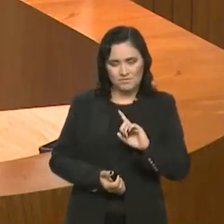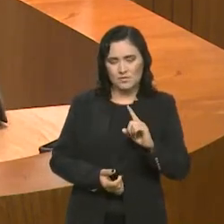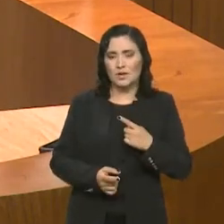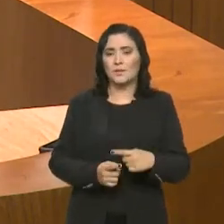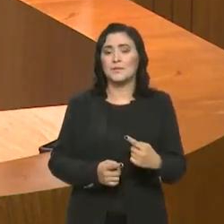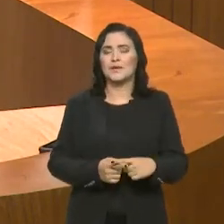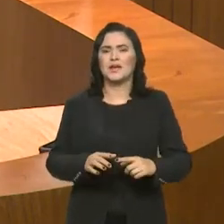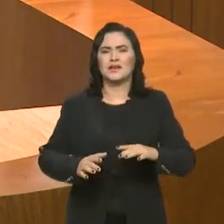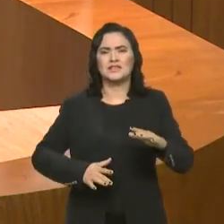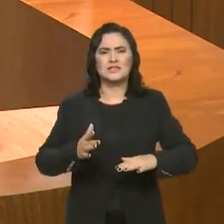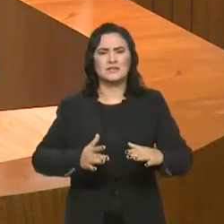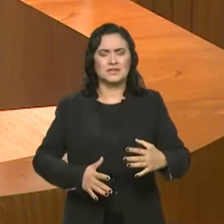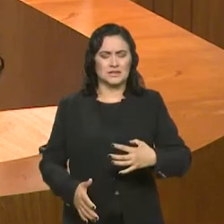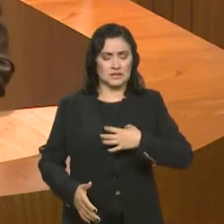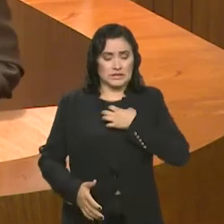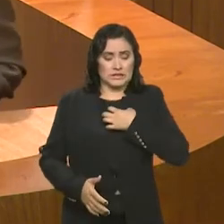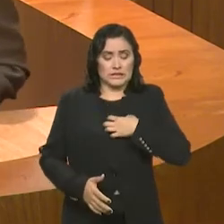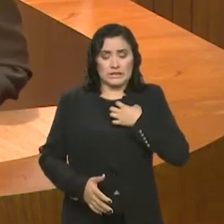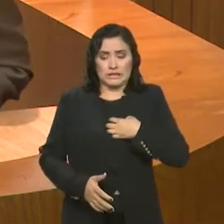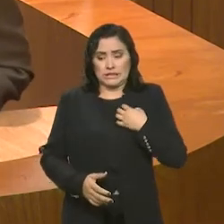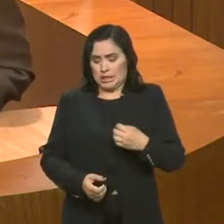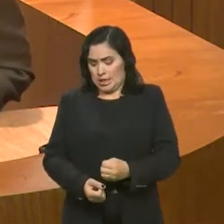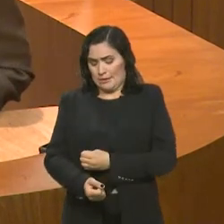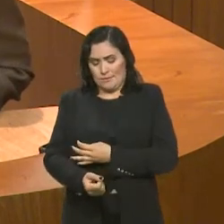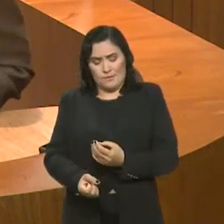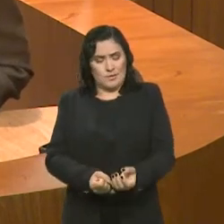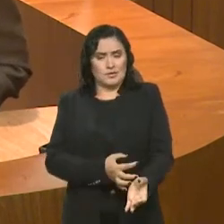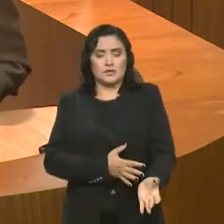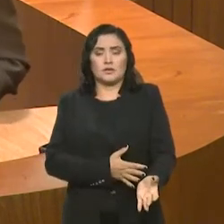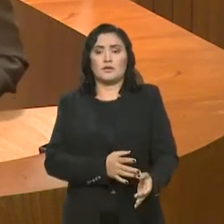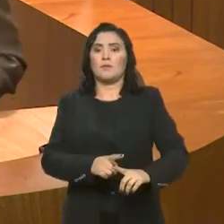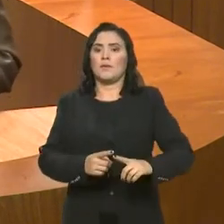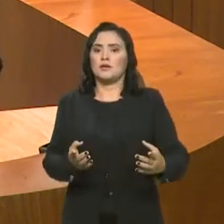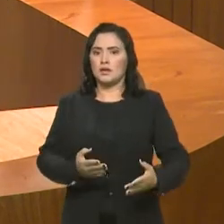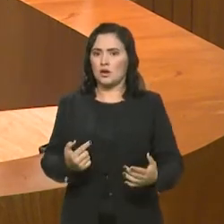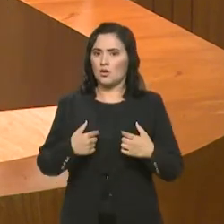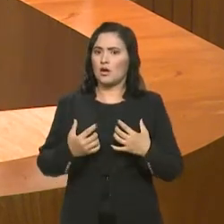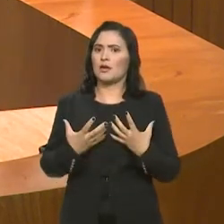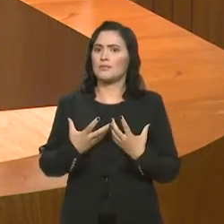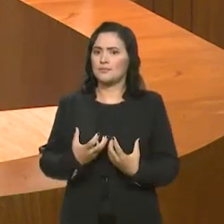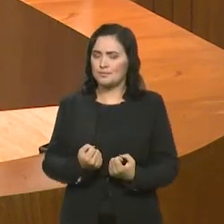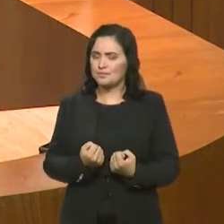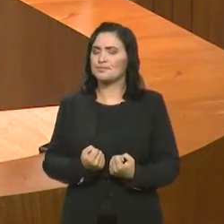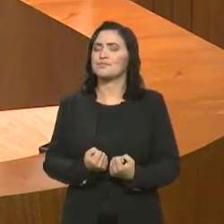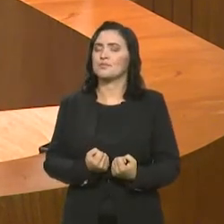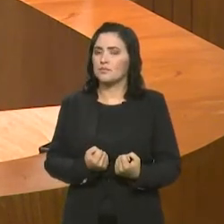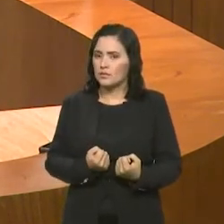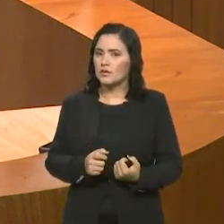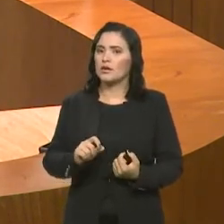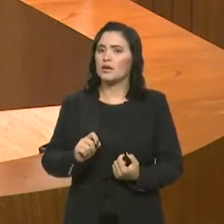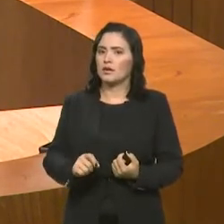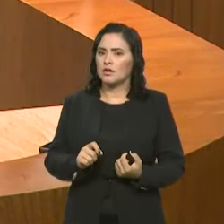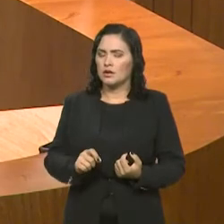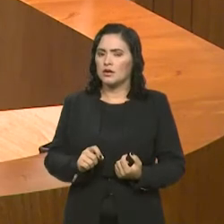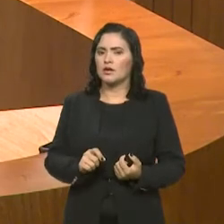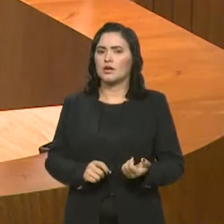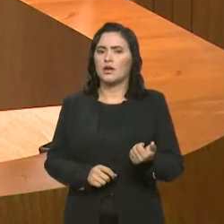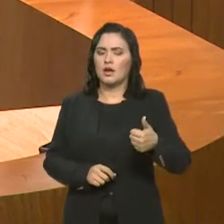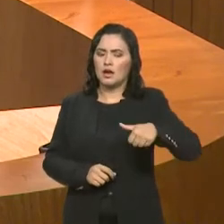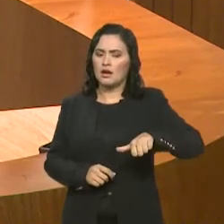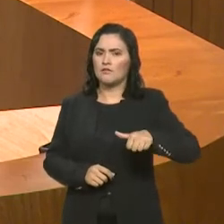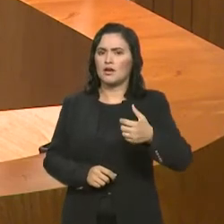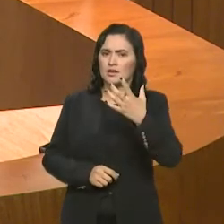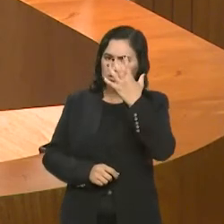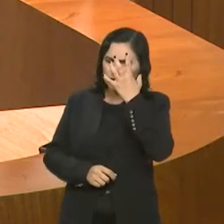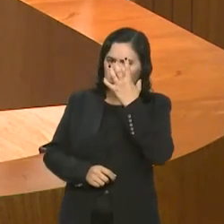se altera, mas eu já sou a favor, viu, deputado? Sou a favor que se apure isso aí com maior